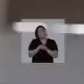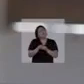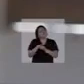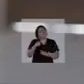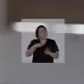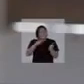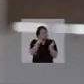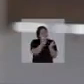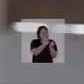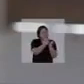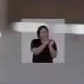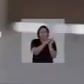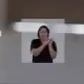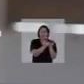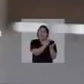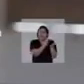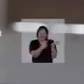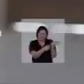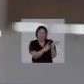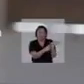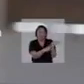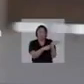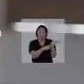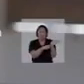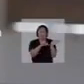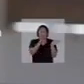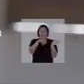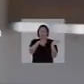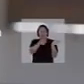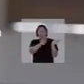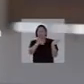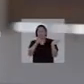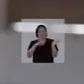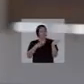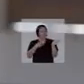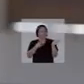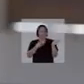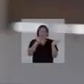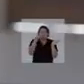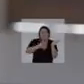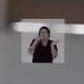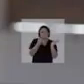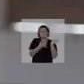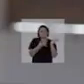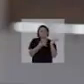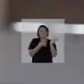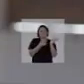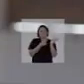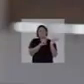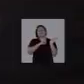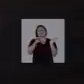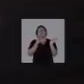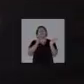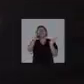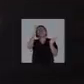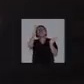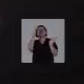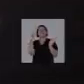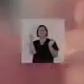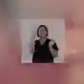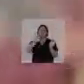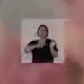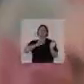dignidade. Eu sou um funcionário, eu tenho uma carteira registrada, eu pago meu INSS, tenho a contribuição certinha. Sei